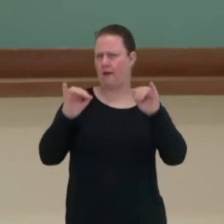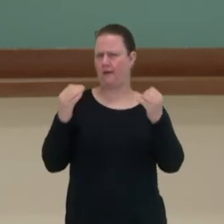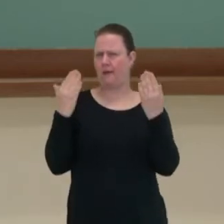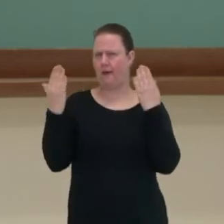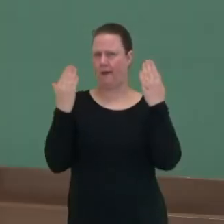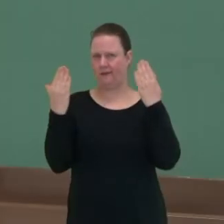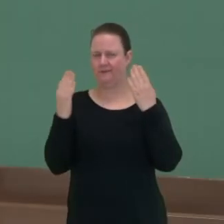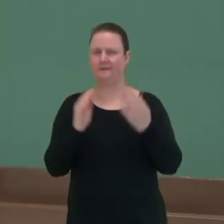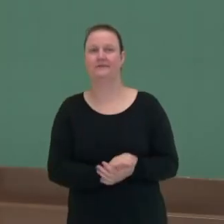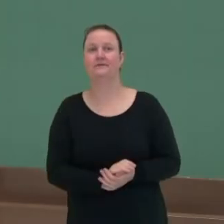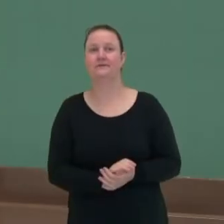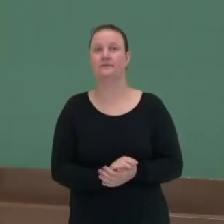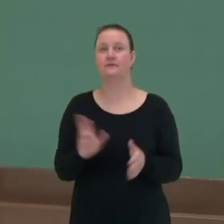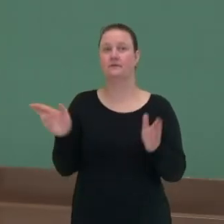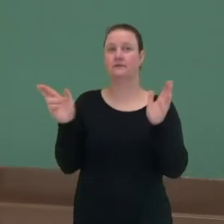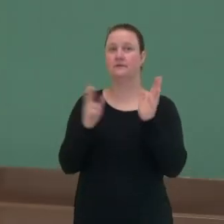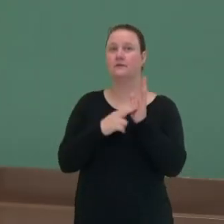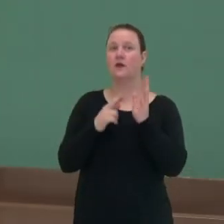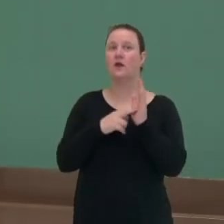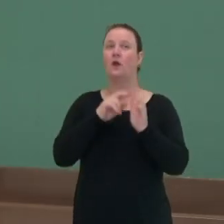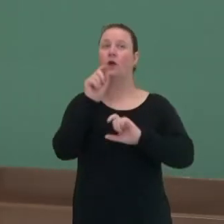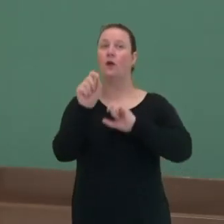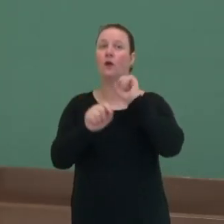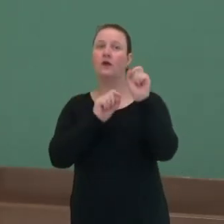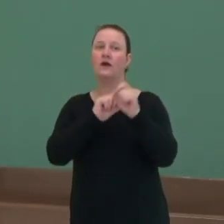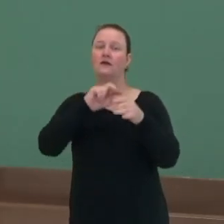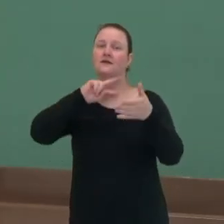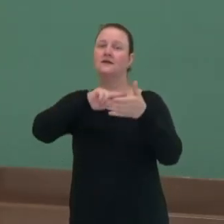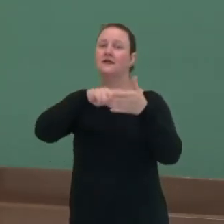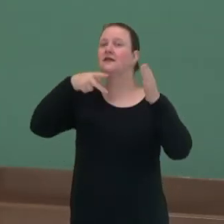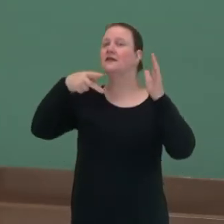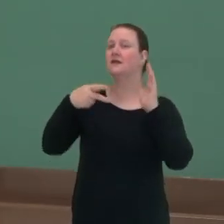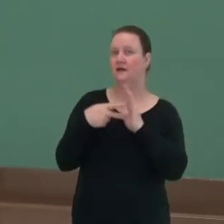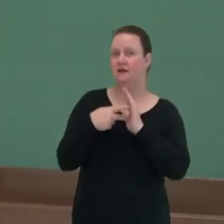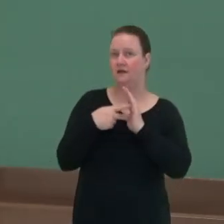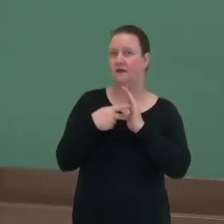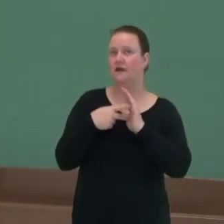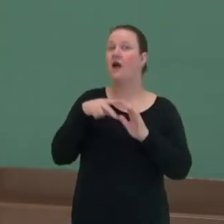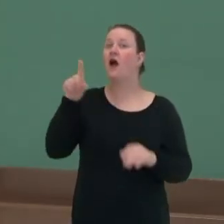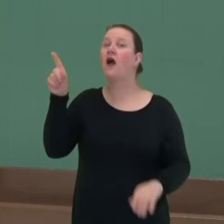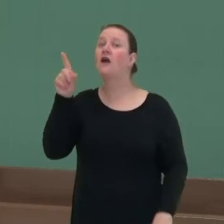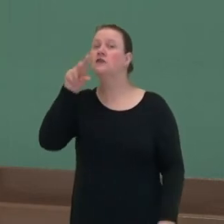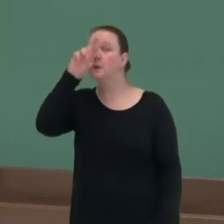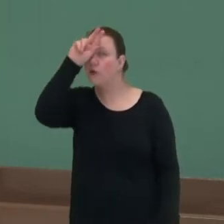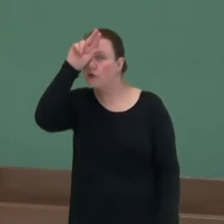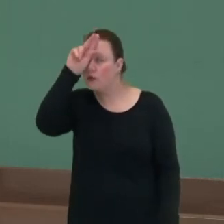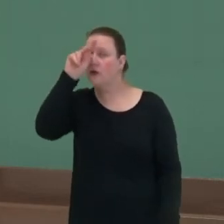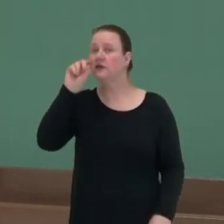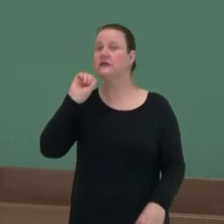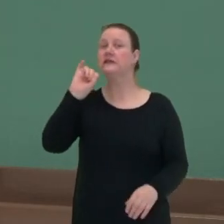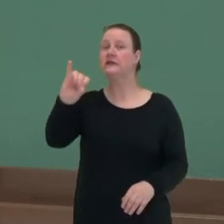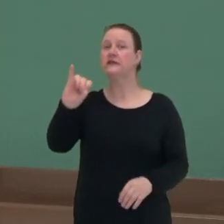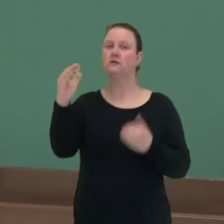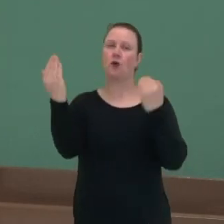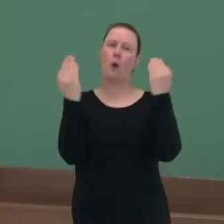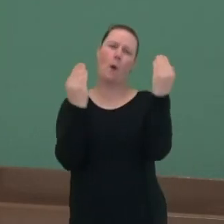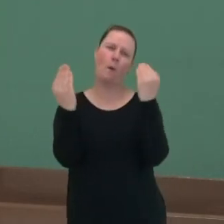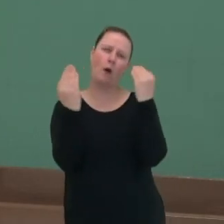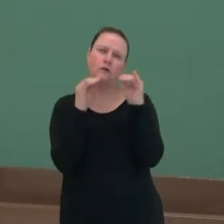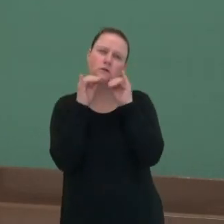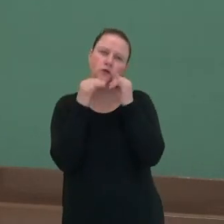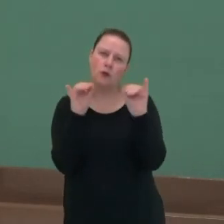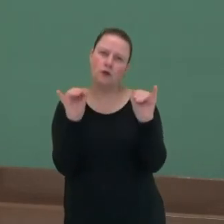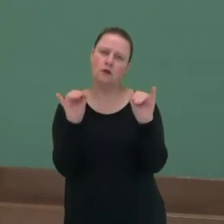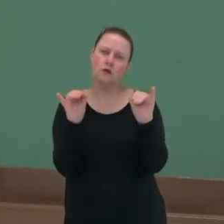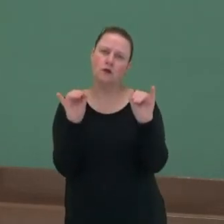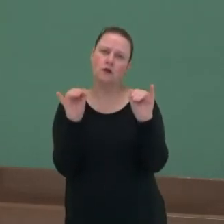esperada? Então, o que é o vagalume se comparado com um circuito elétrico? Então, esse inseto poderia ser